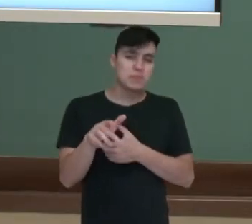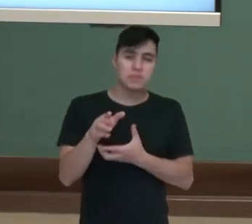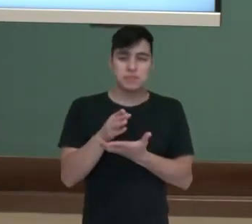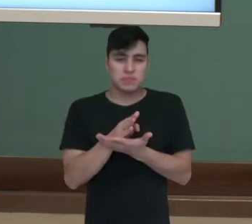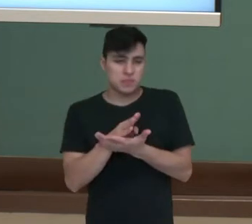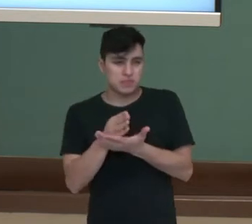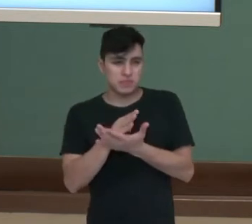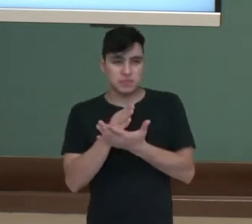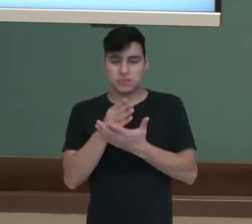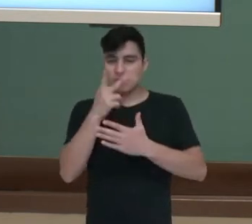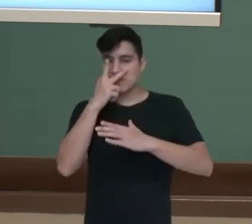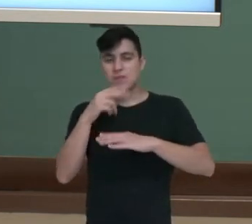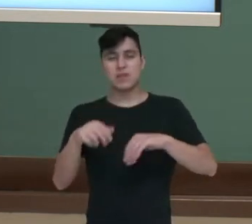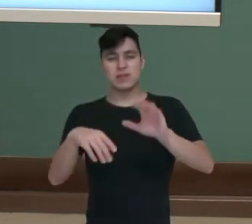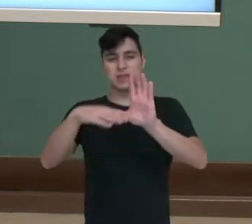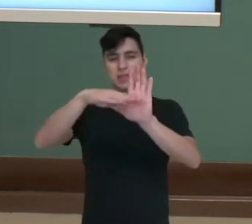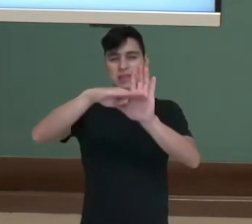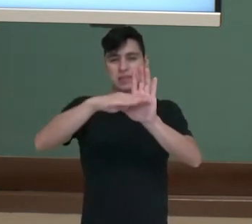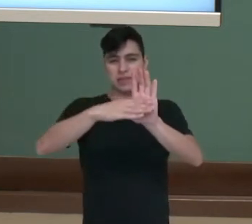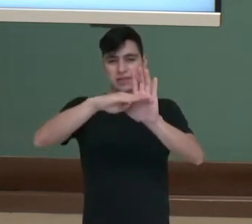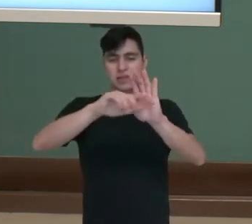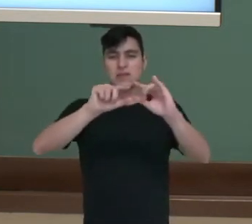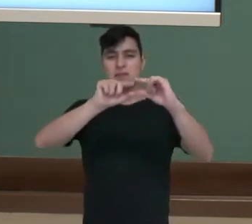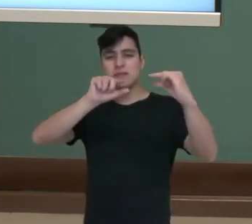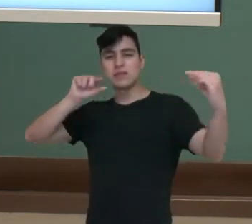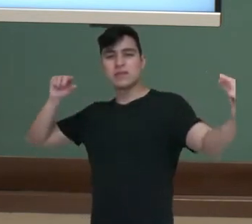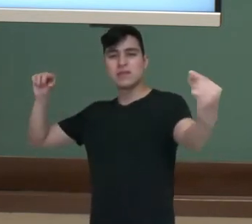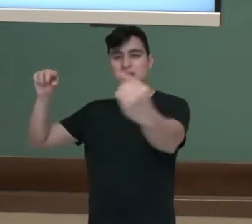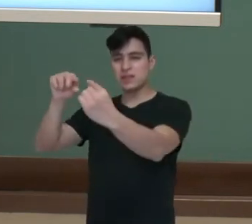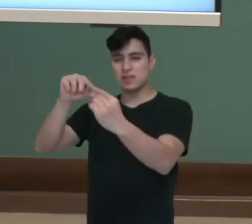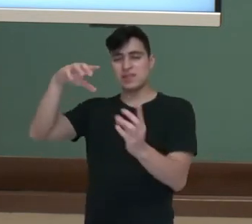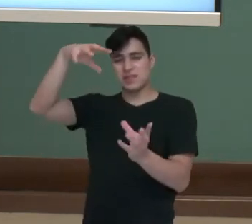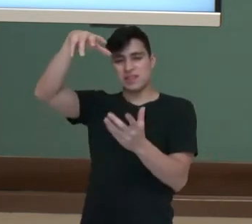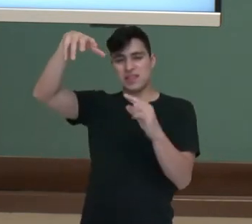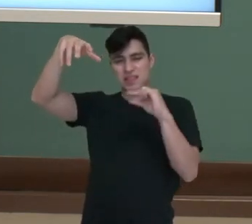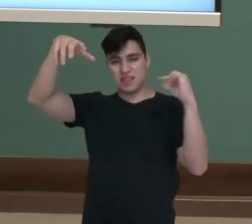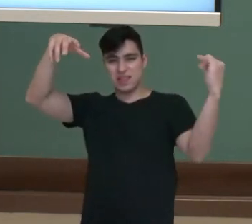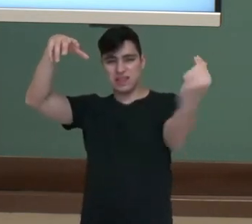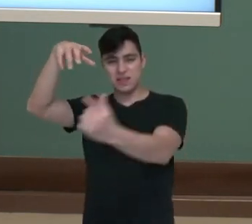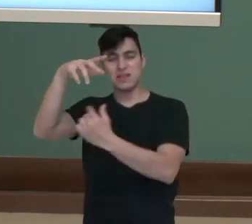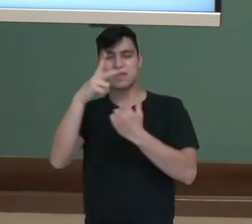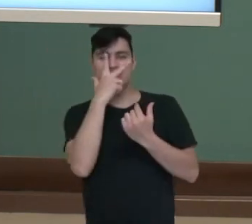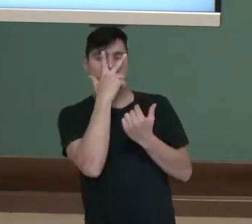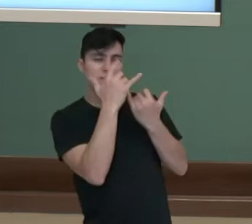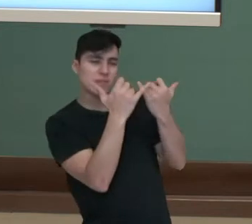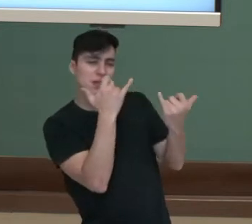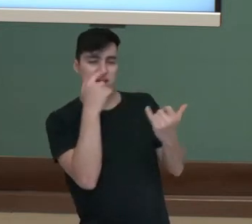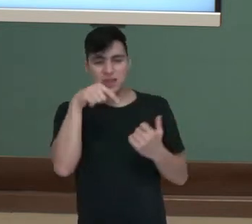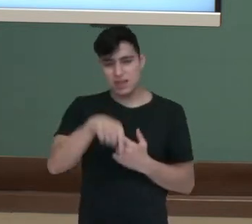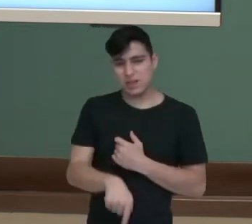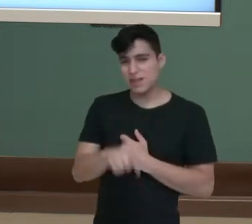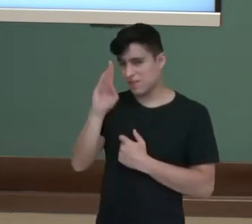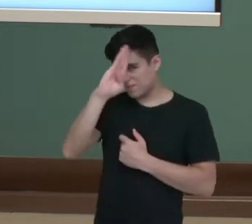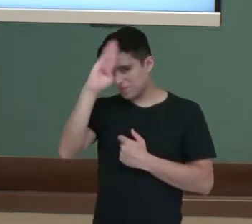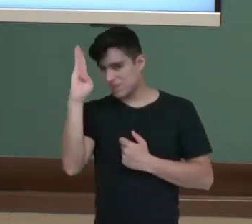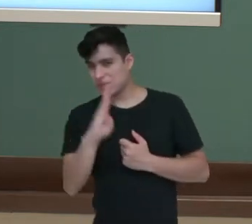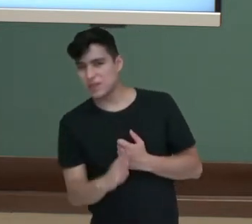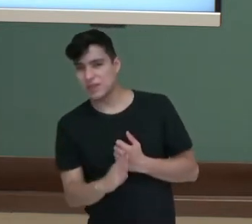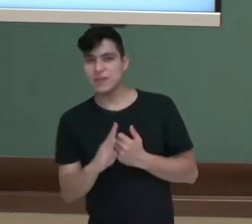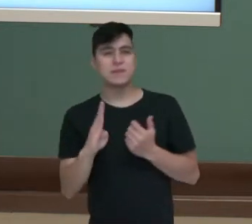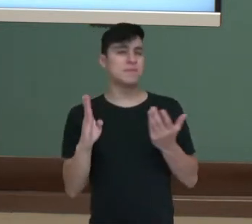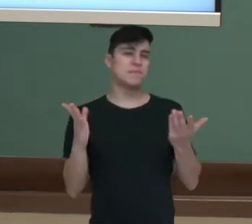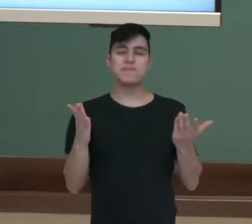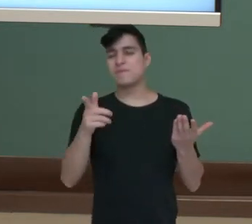aqui na rente a linha do Equador, um bioma parecido, similar com o que a gente já tem aqui no Brasil, né? Quando